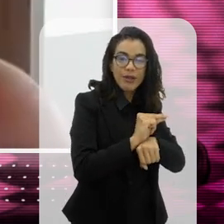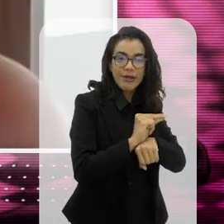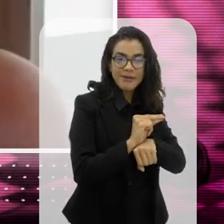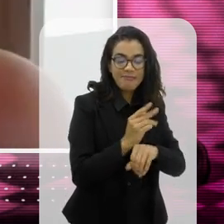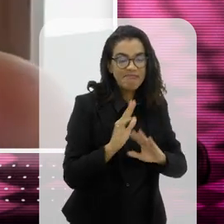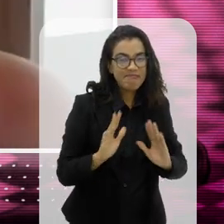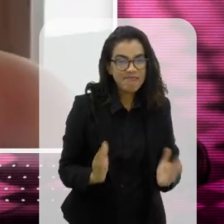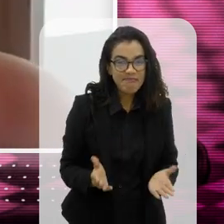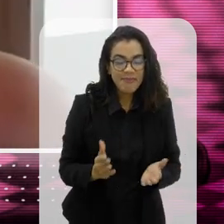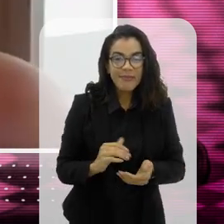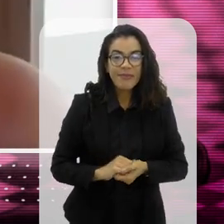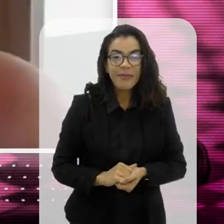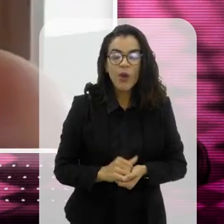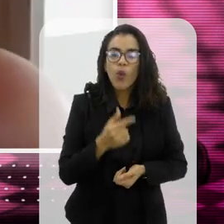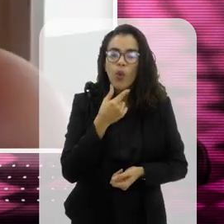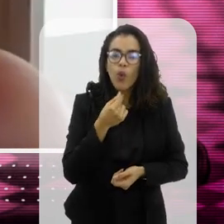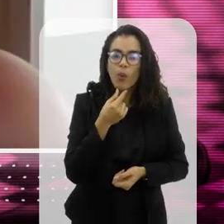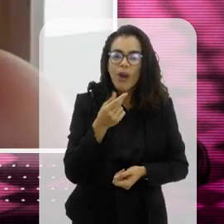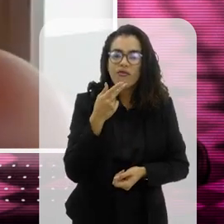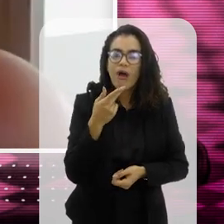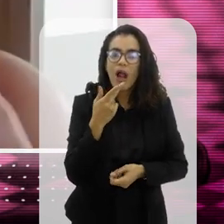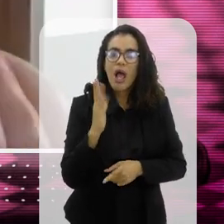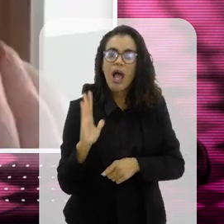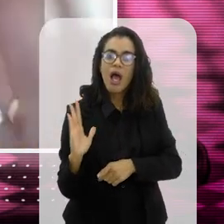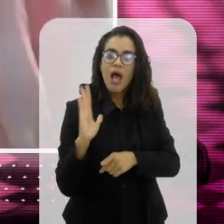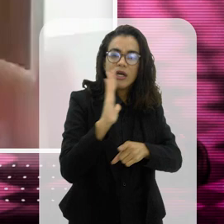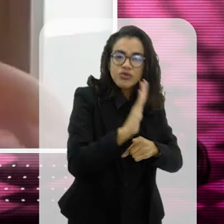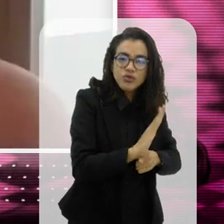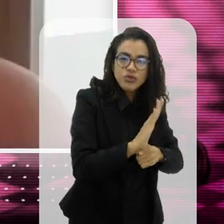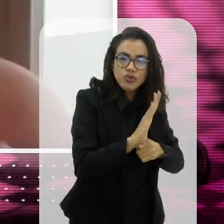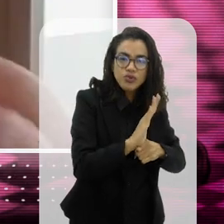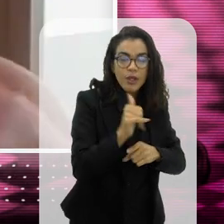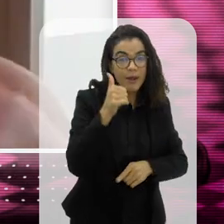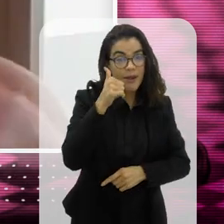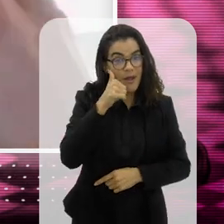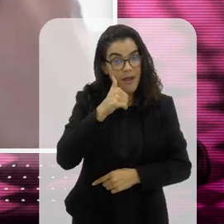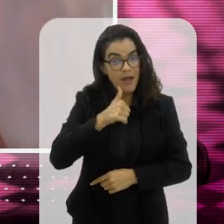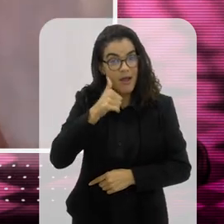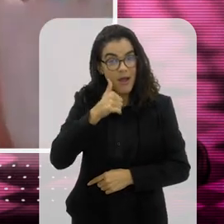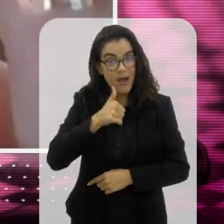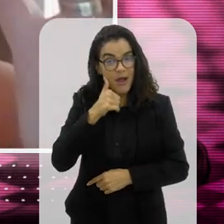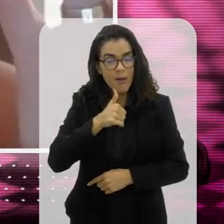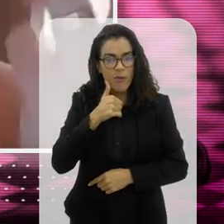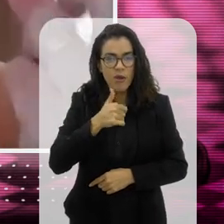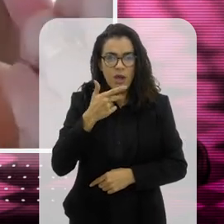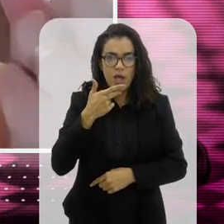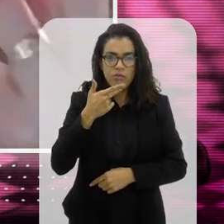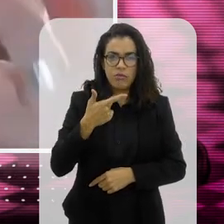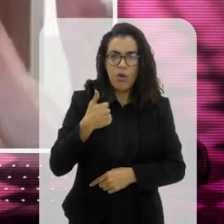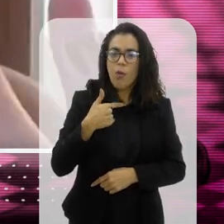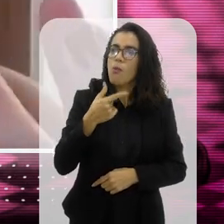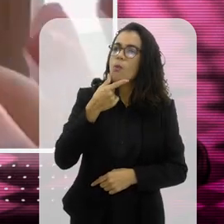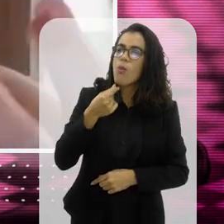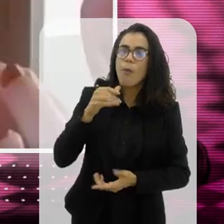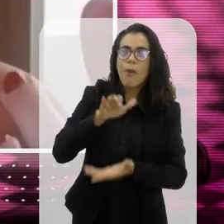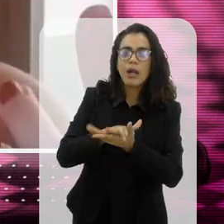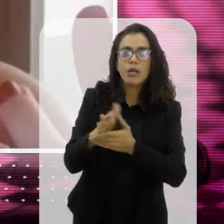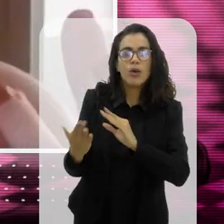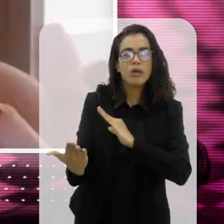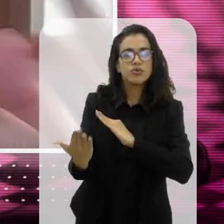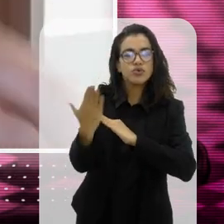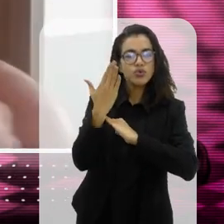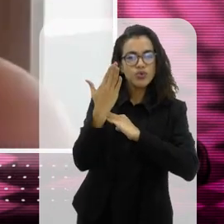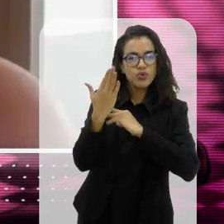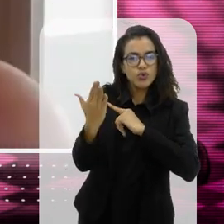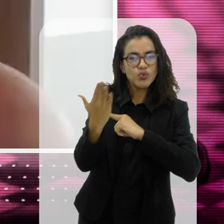tá? Então quando o marido fala que ele ajuda ou quando a esposa endossa, né, o meu